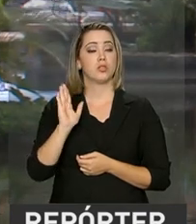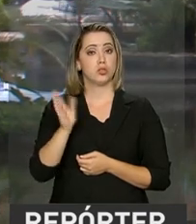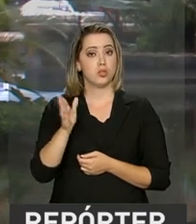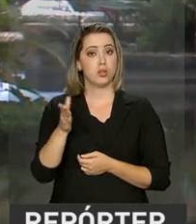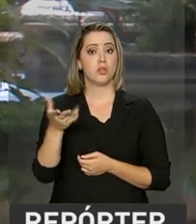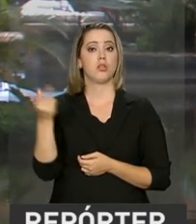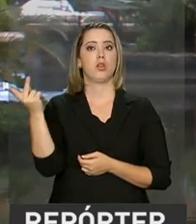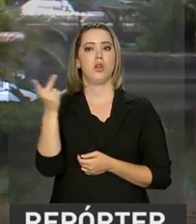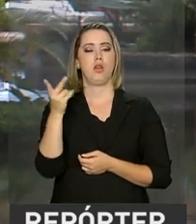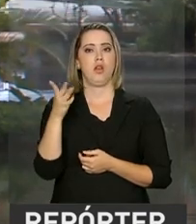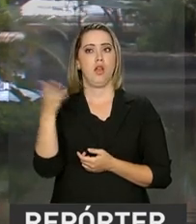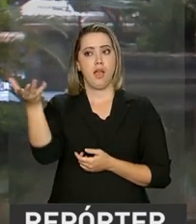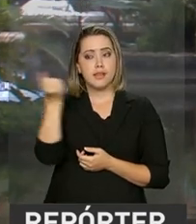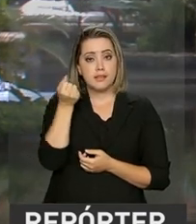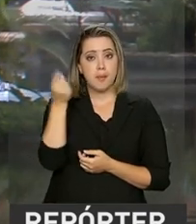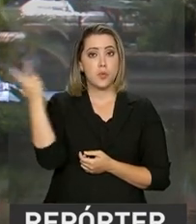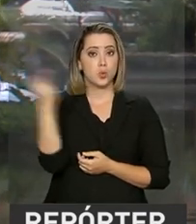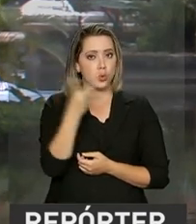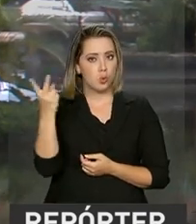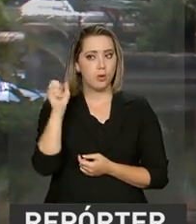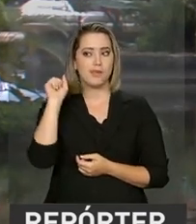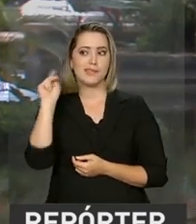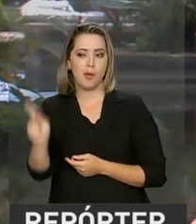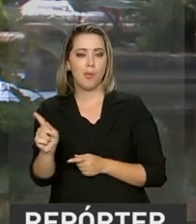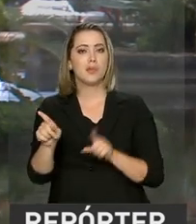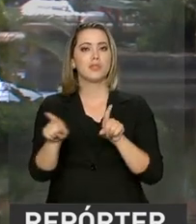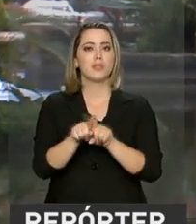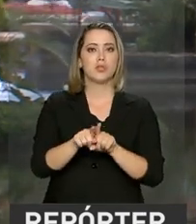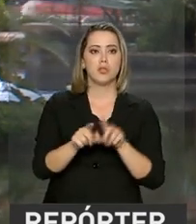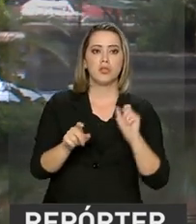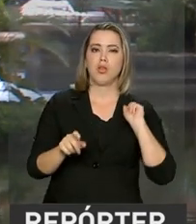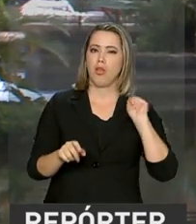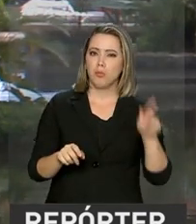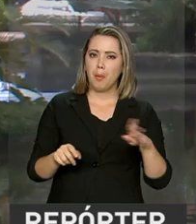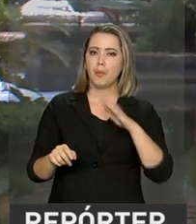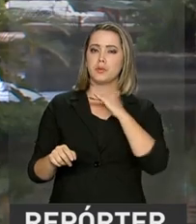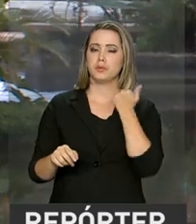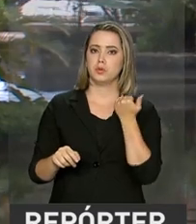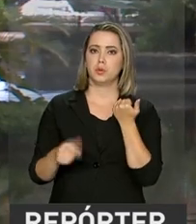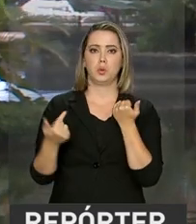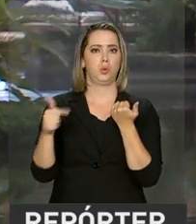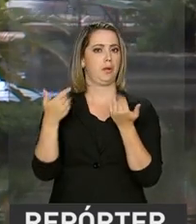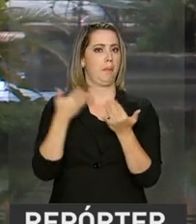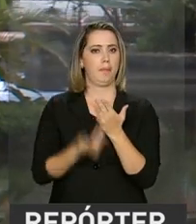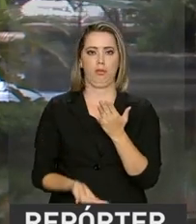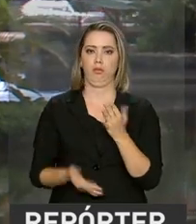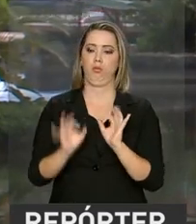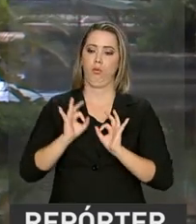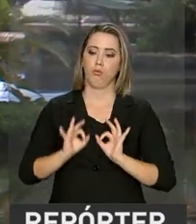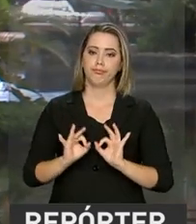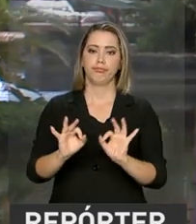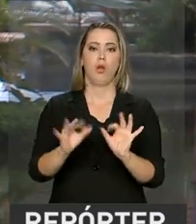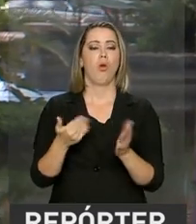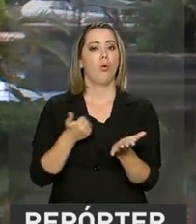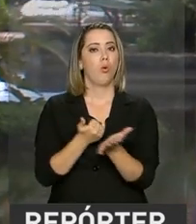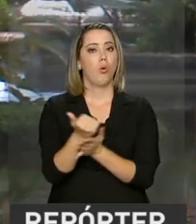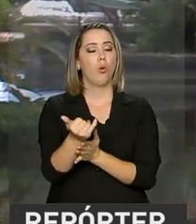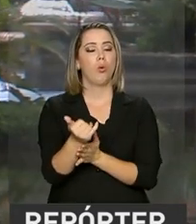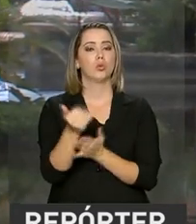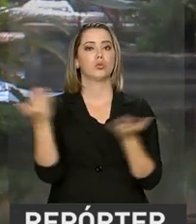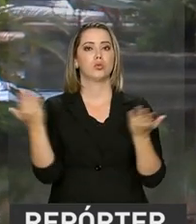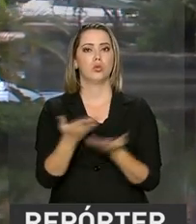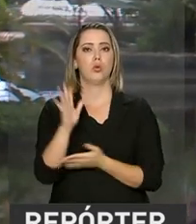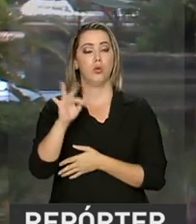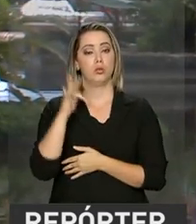percebem a pensão por morte e a aposentadoria não vão perder os seus benefícios. Esta regra só será aplicável